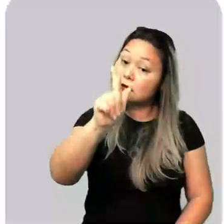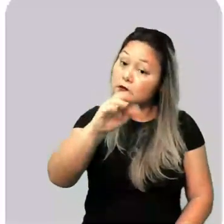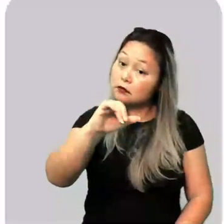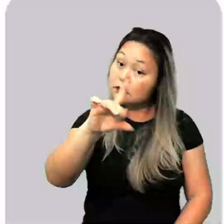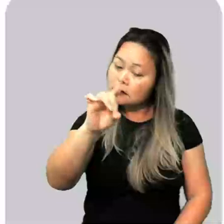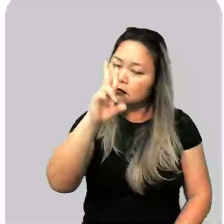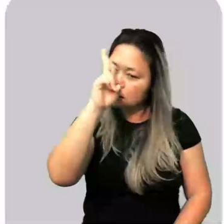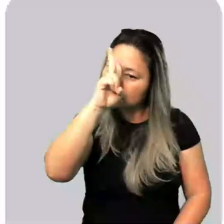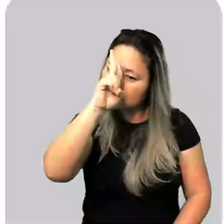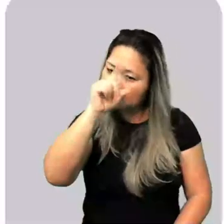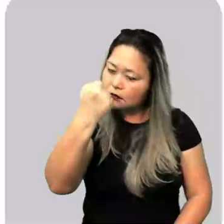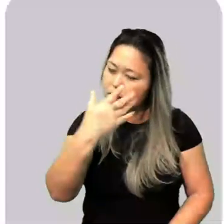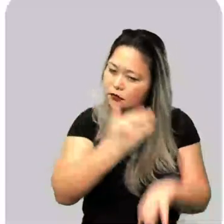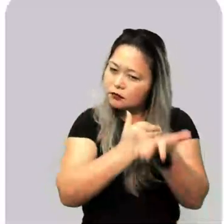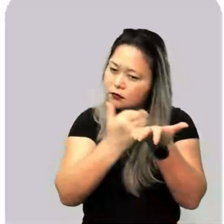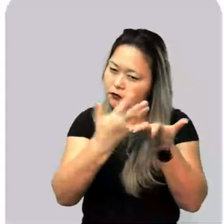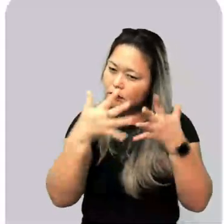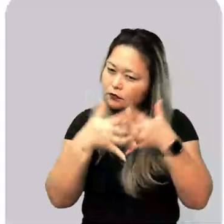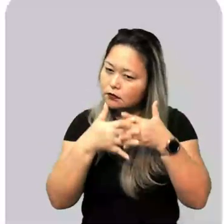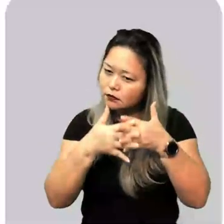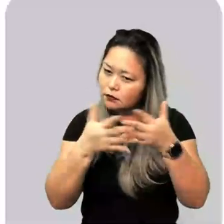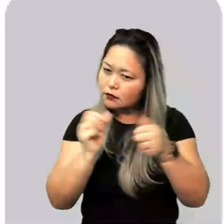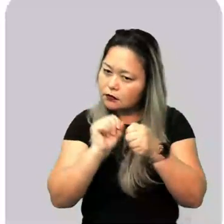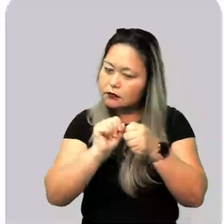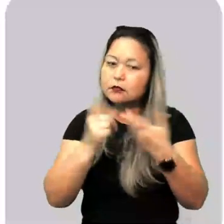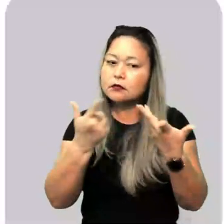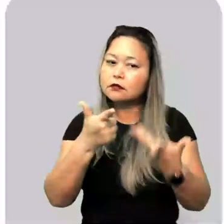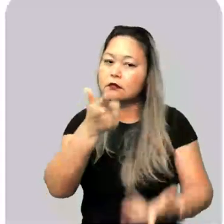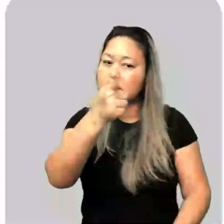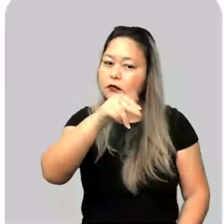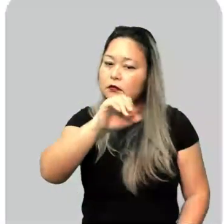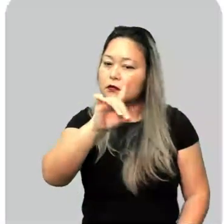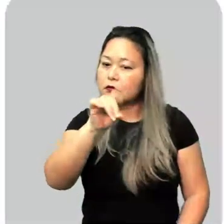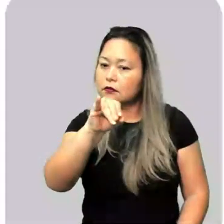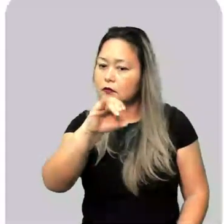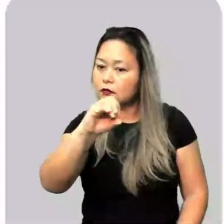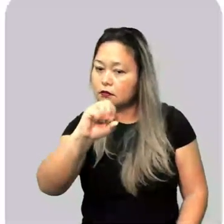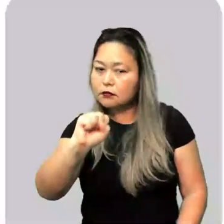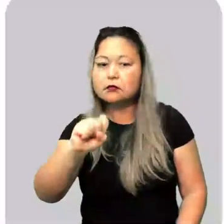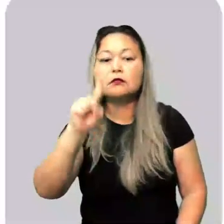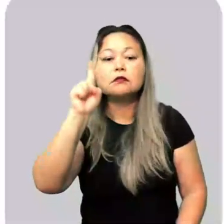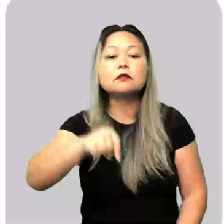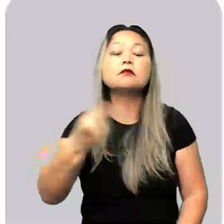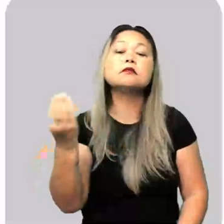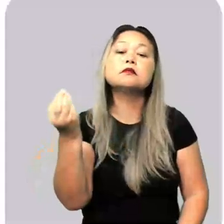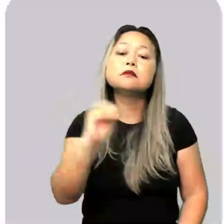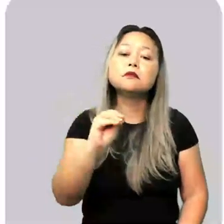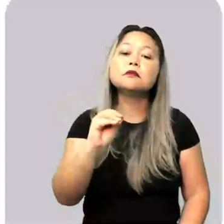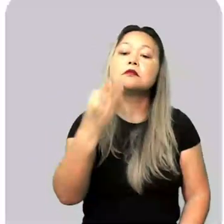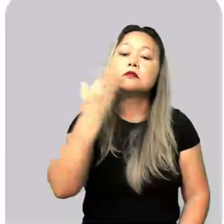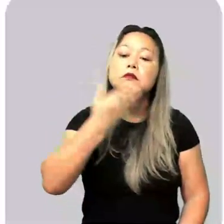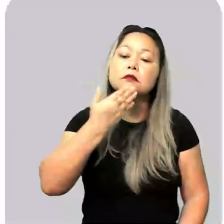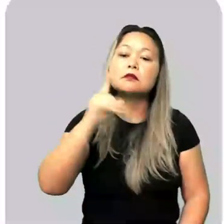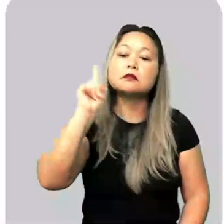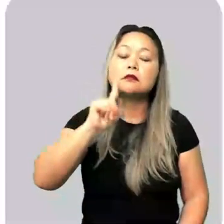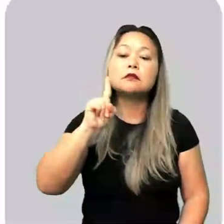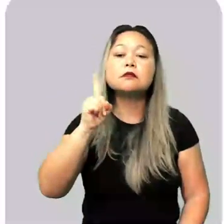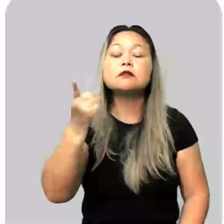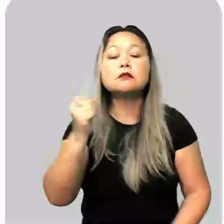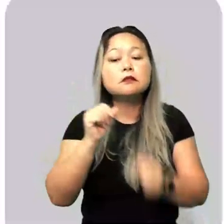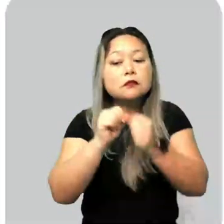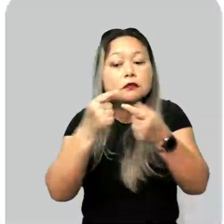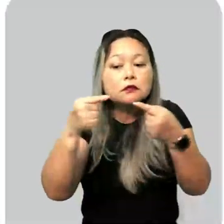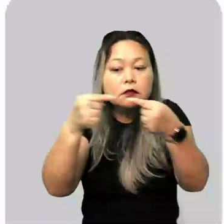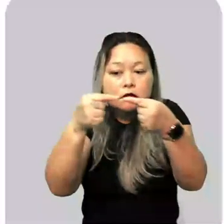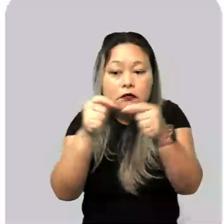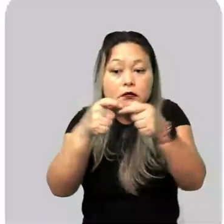Os glicídios, lembram que eu falei lá no início para você não confundir com glicerídeos? Presta atenção aqui. Os glicídios, que são os açúcares, são classificados